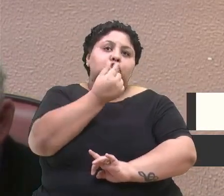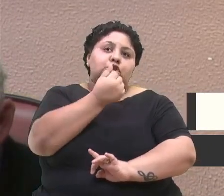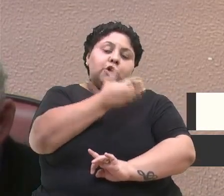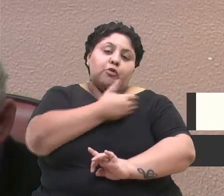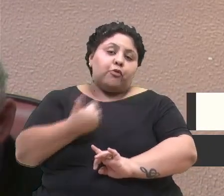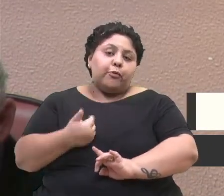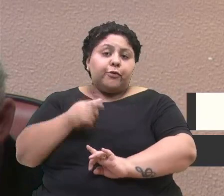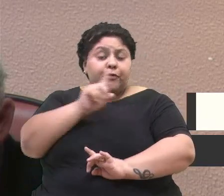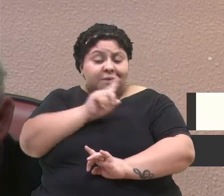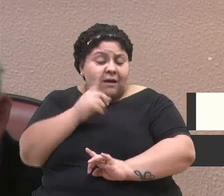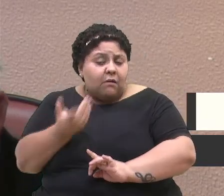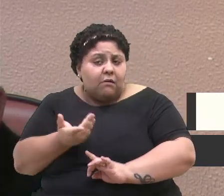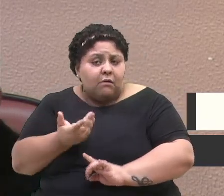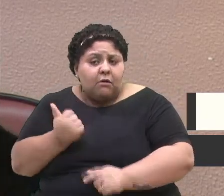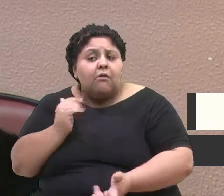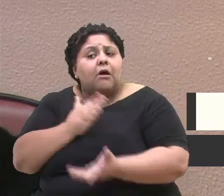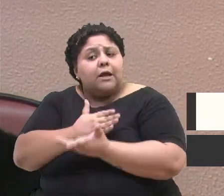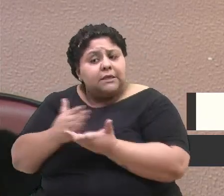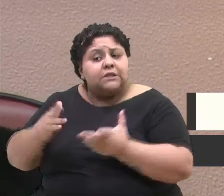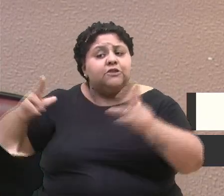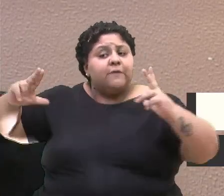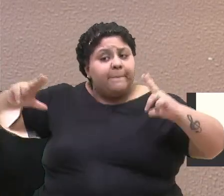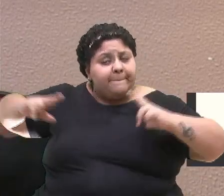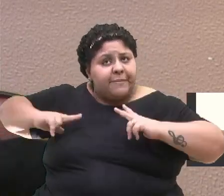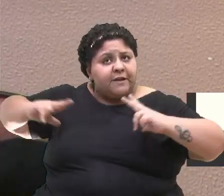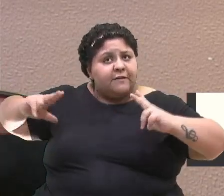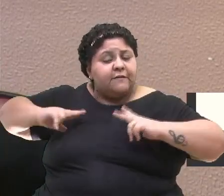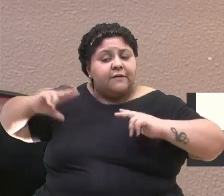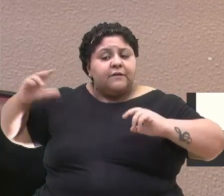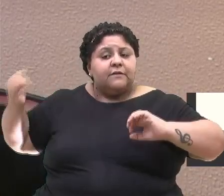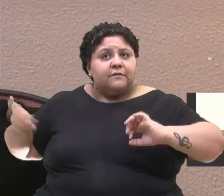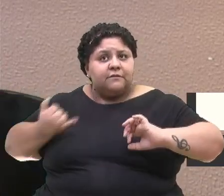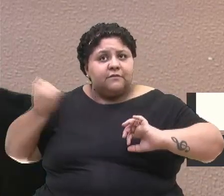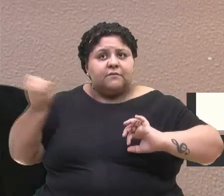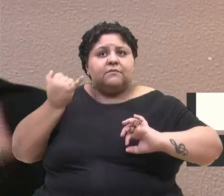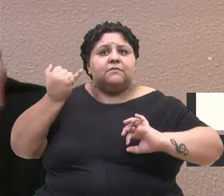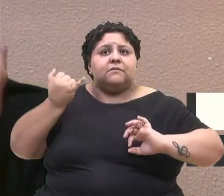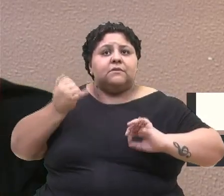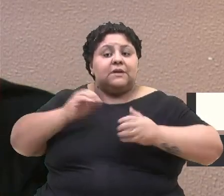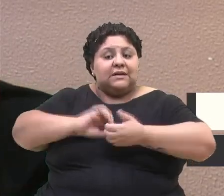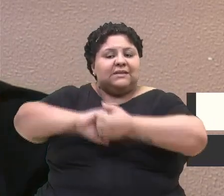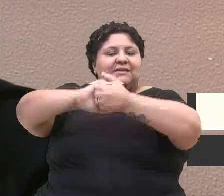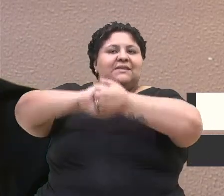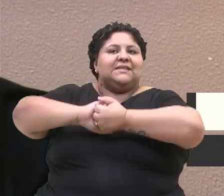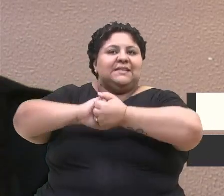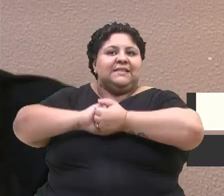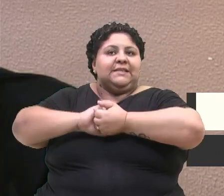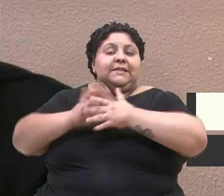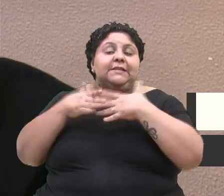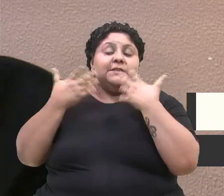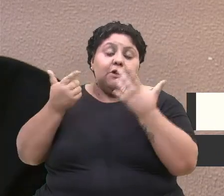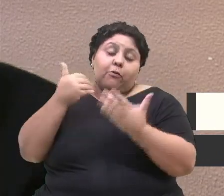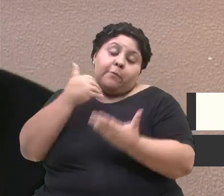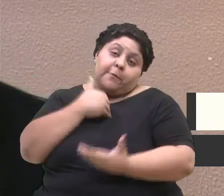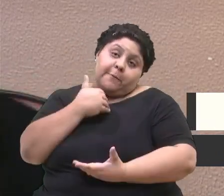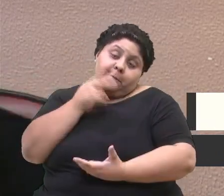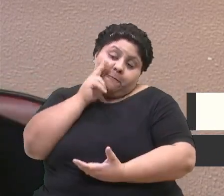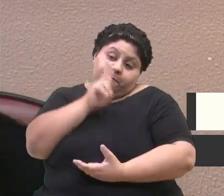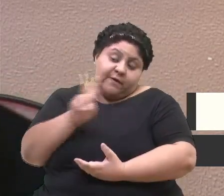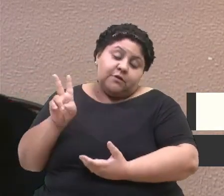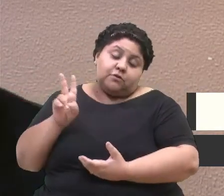Não. A iniciativa privada é importante que sejam essas parcerias. Então, para mim, vejo isso